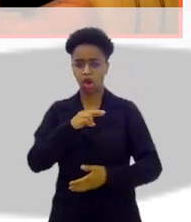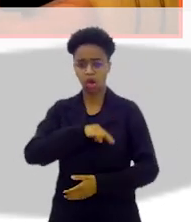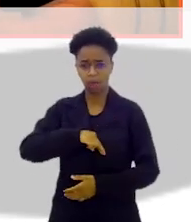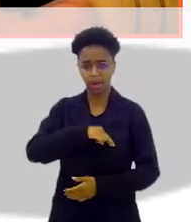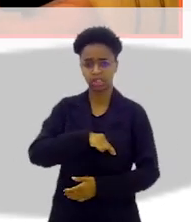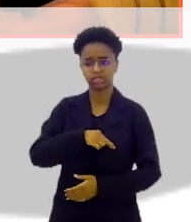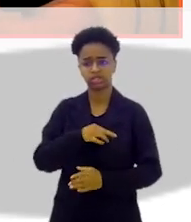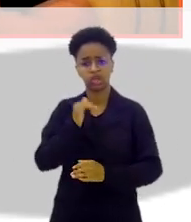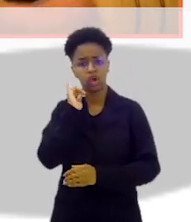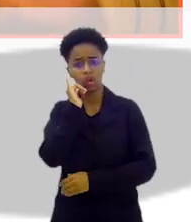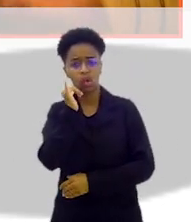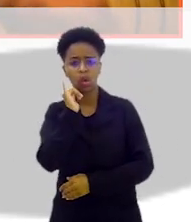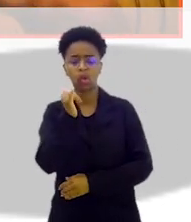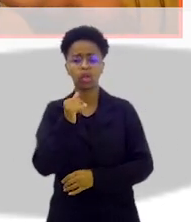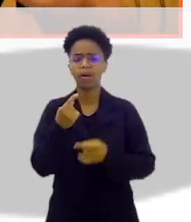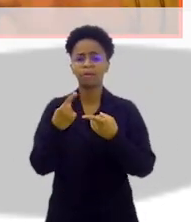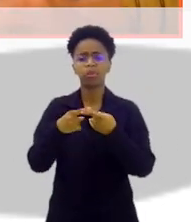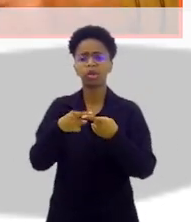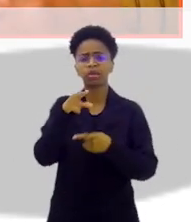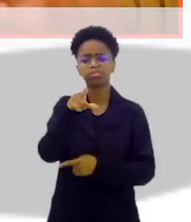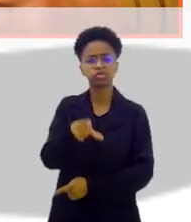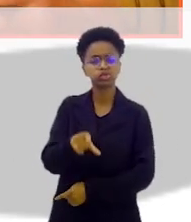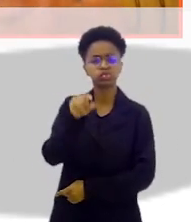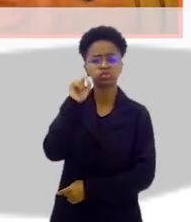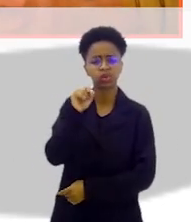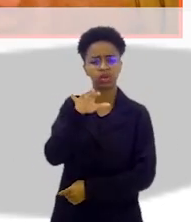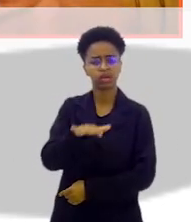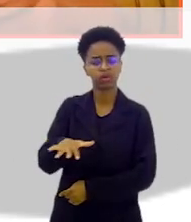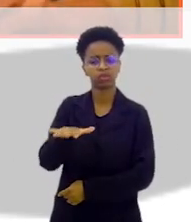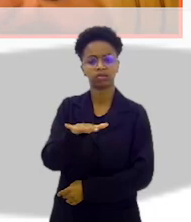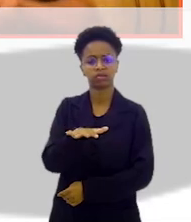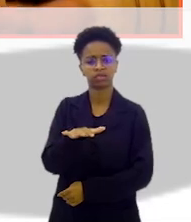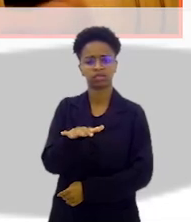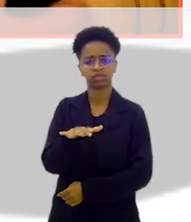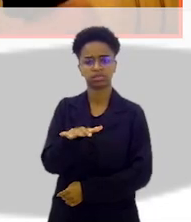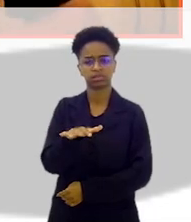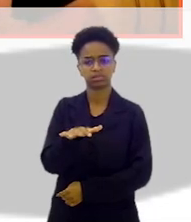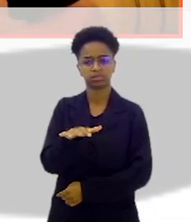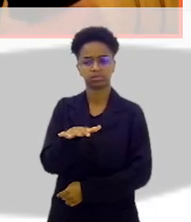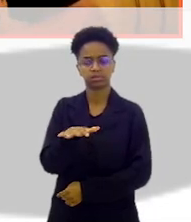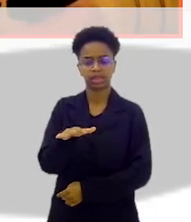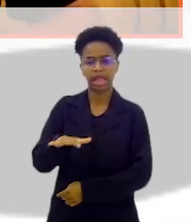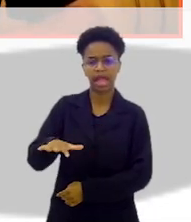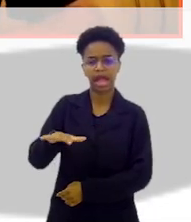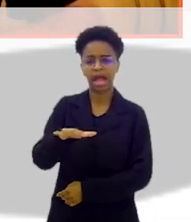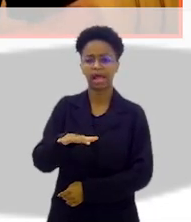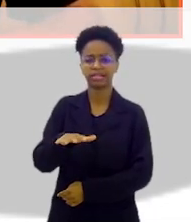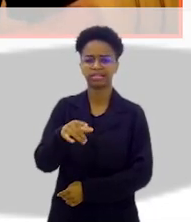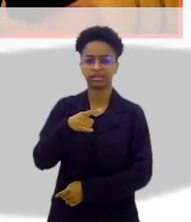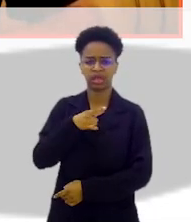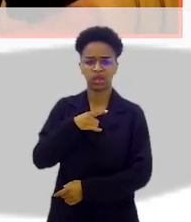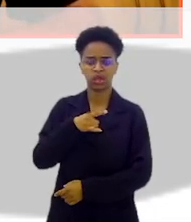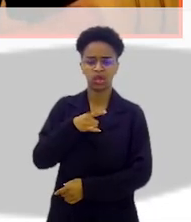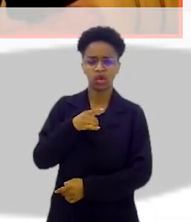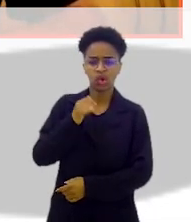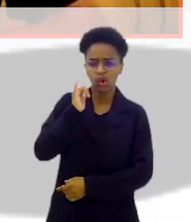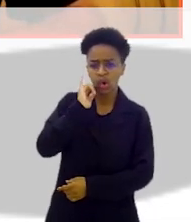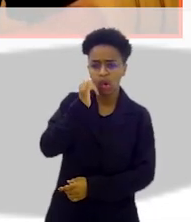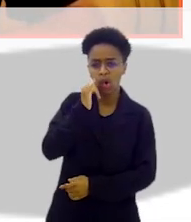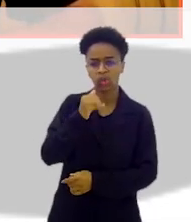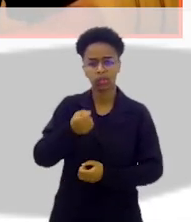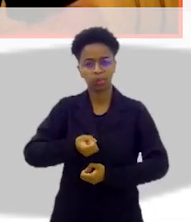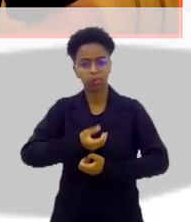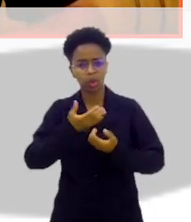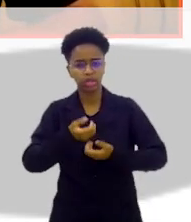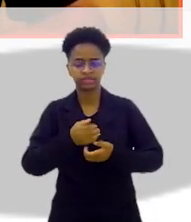muitos romances, muitos contos. O que te faz escolher essa área dá um privilégio, tem muitos